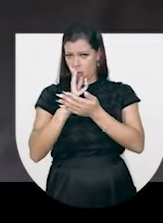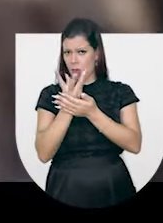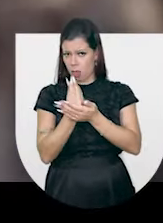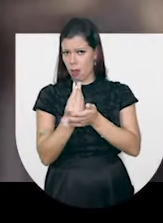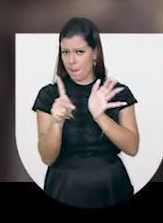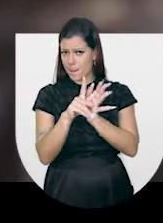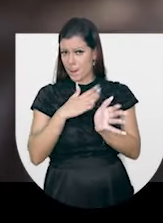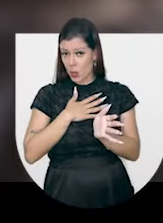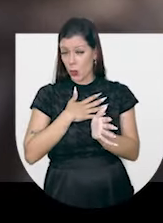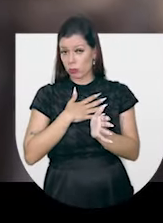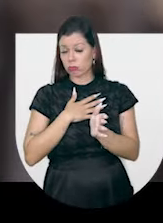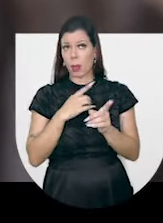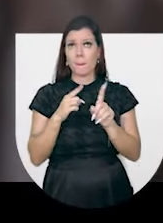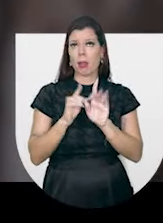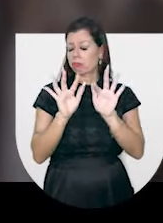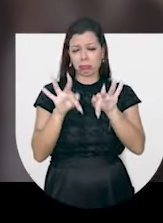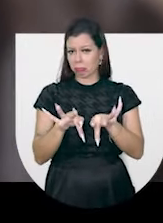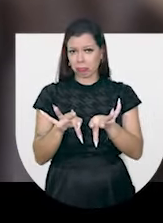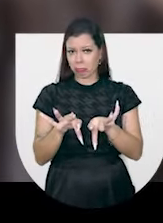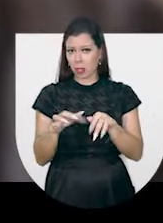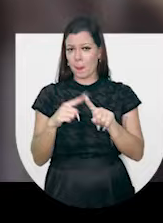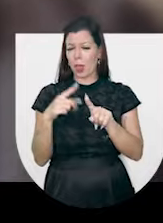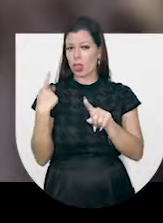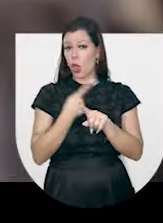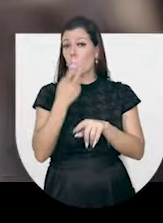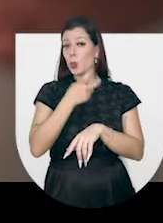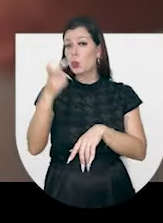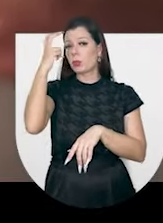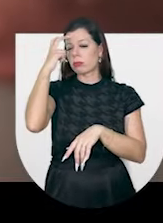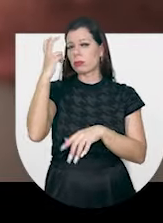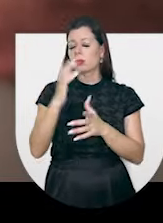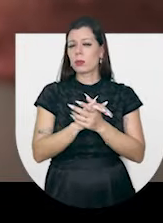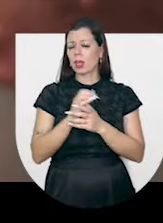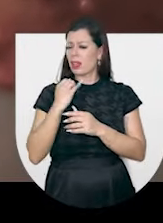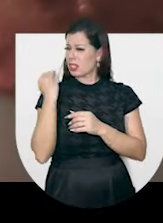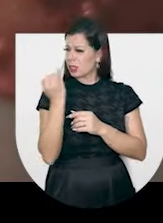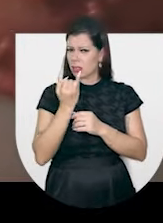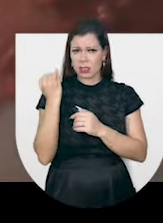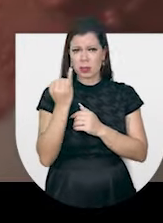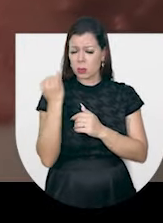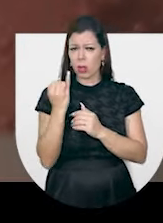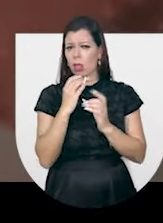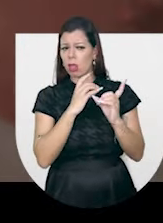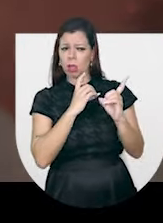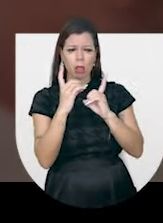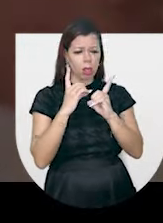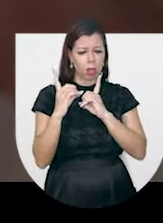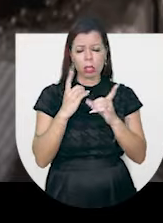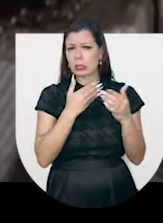A importância da minha arte é para não acabar, né, a nossa cultura. É